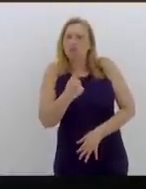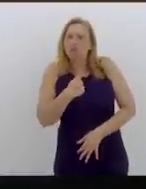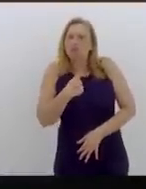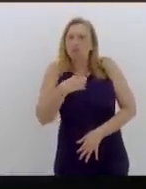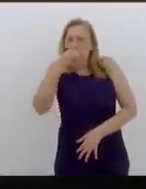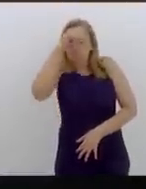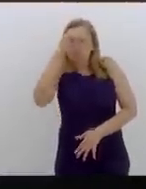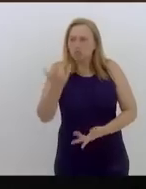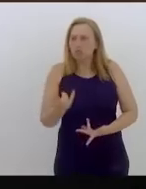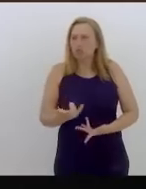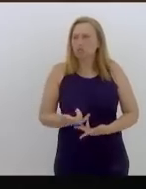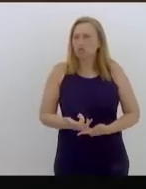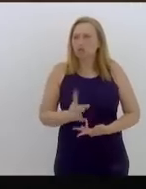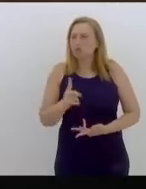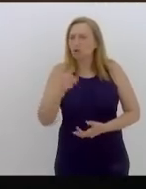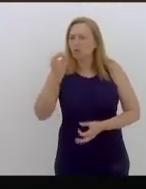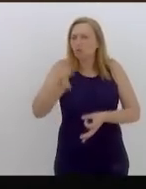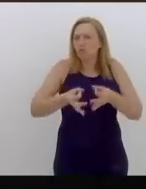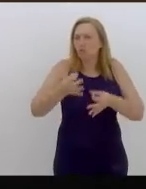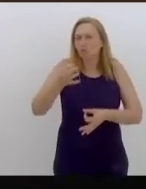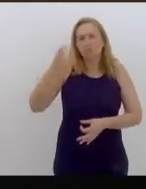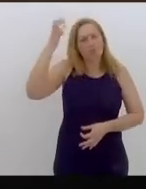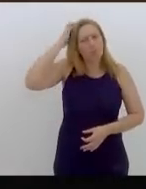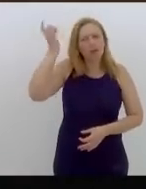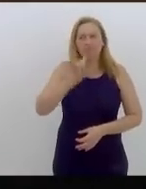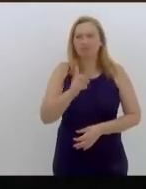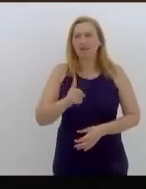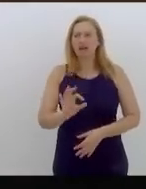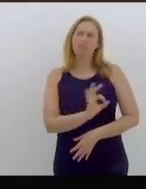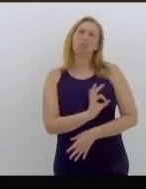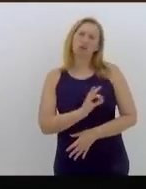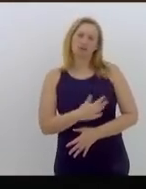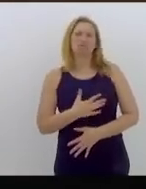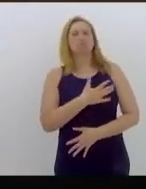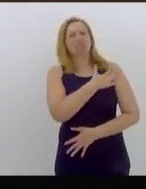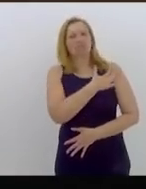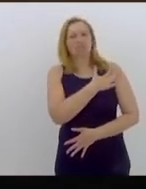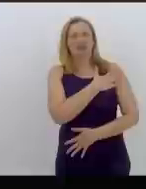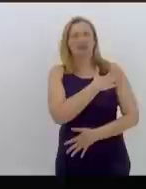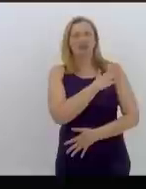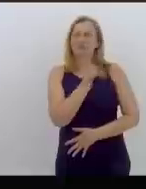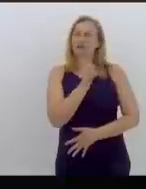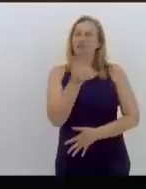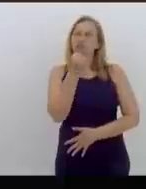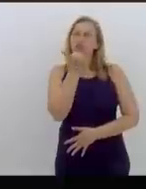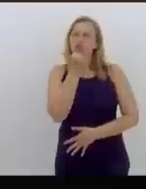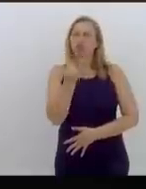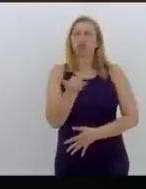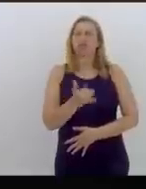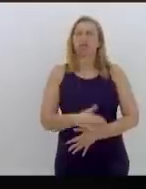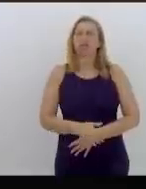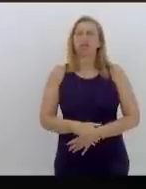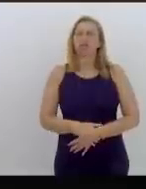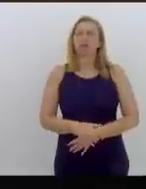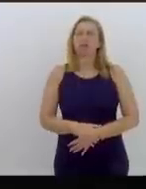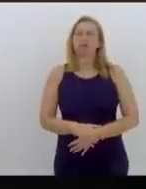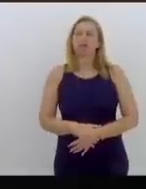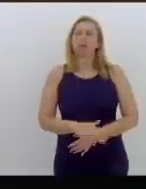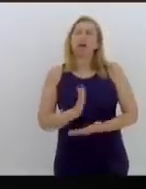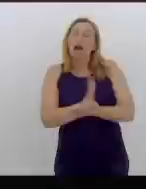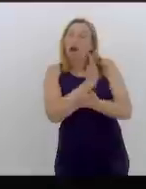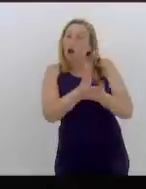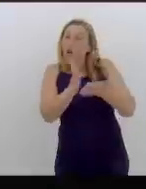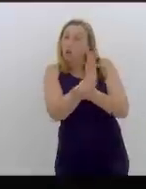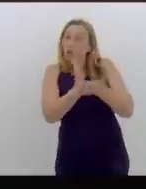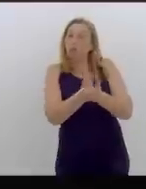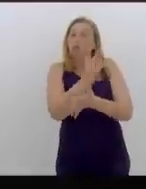pronunciou não foi nem julgado aí a Polícia Militar não a polícia militar não desculpe algumas